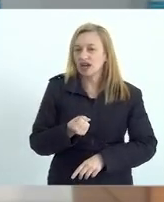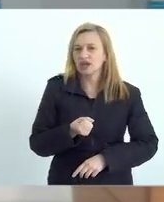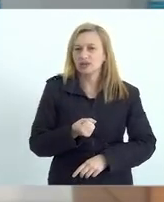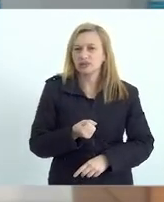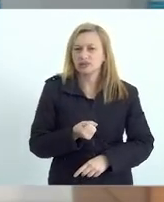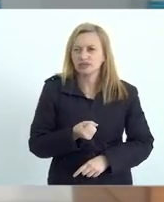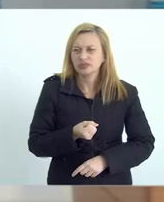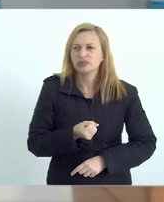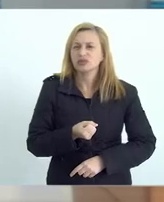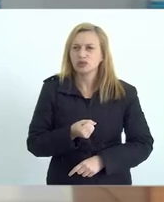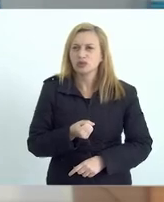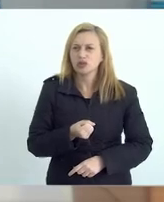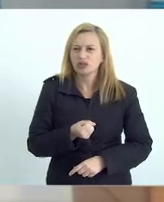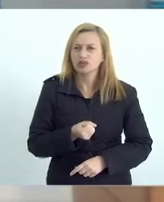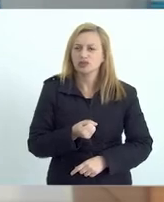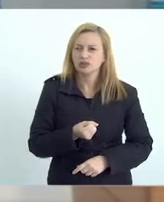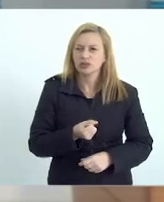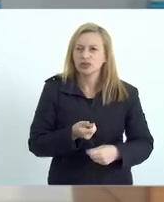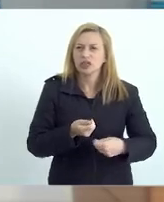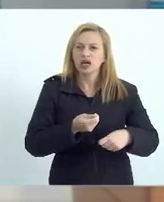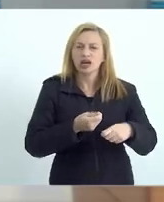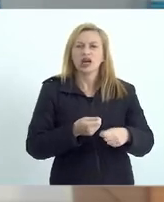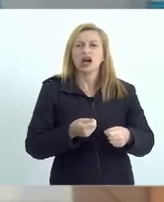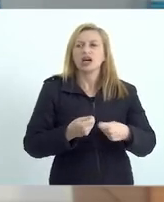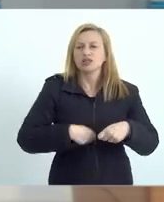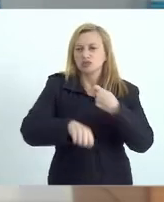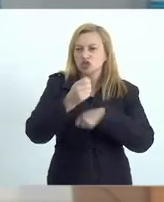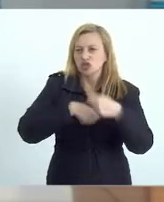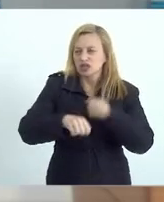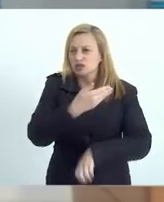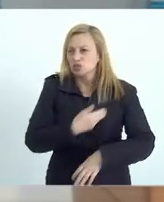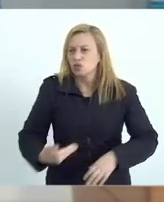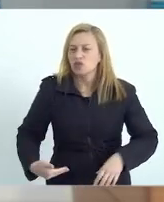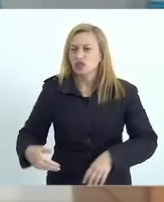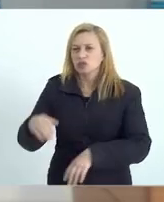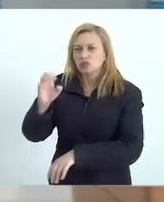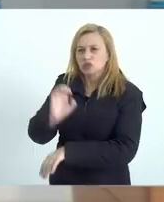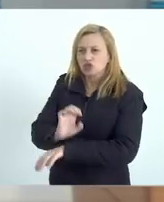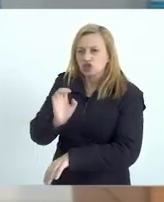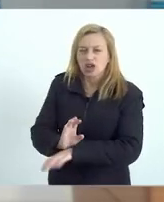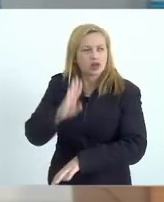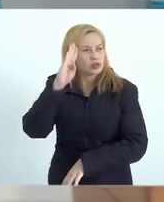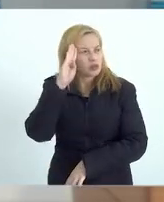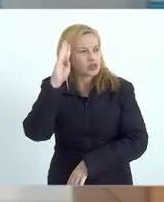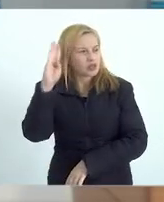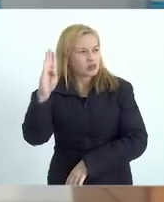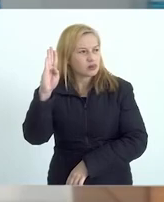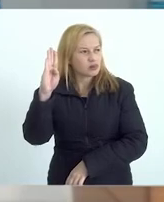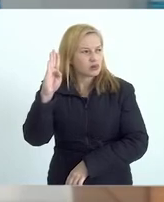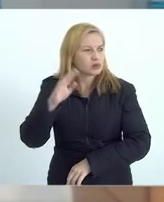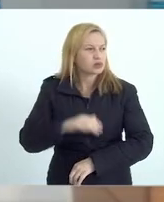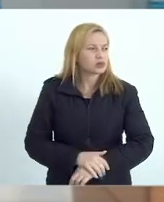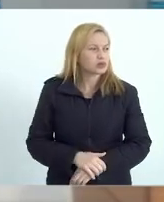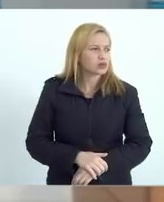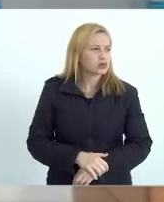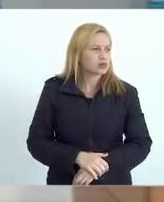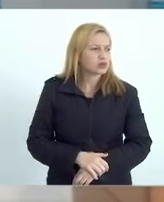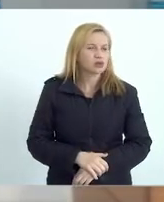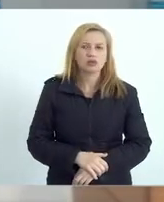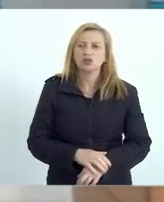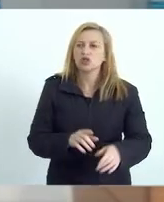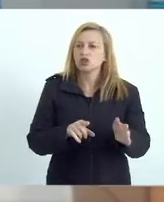falar da administração do Governo do Estado principalmente da secretaria e da instituição